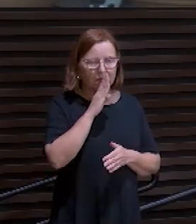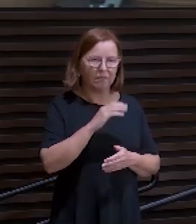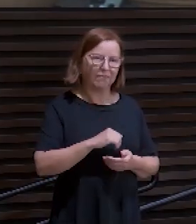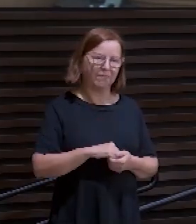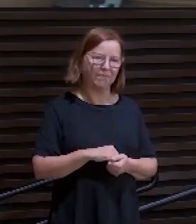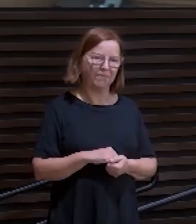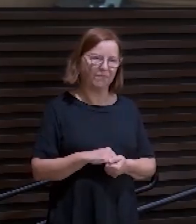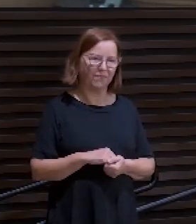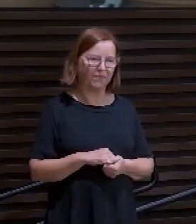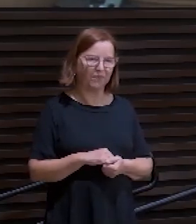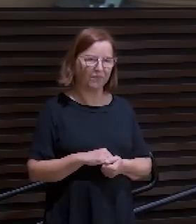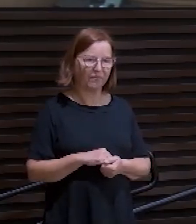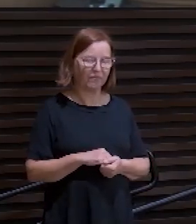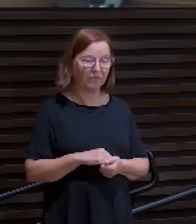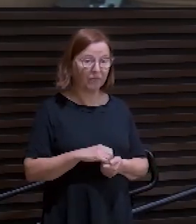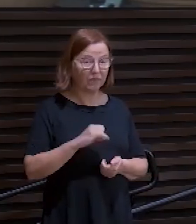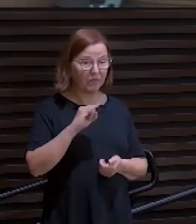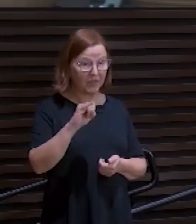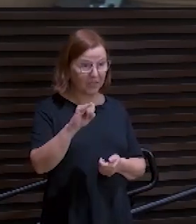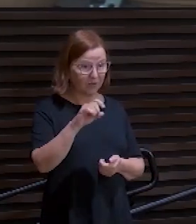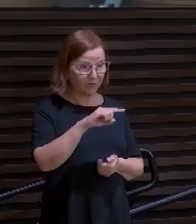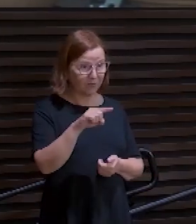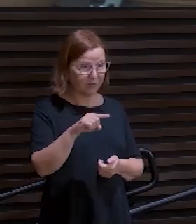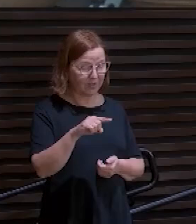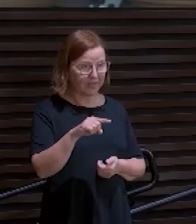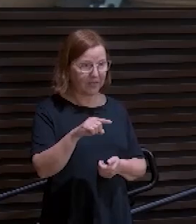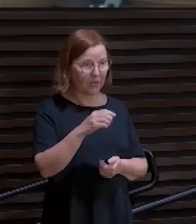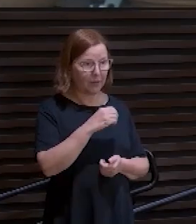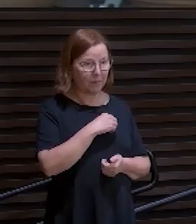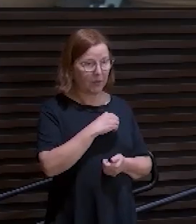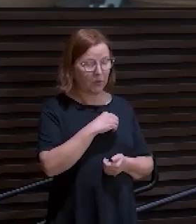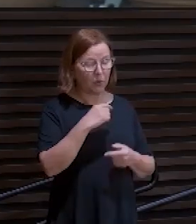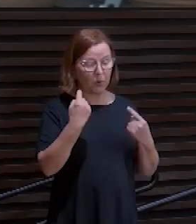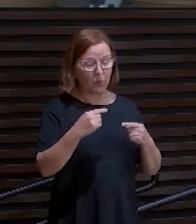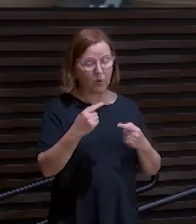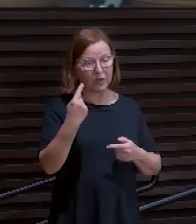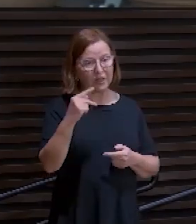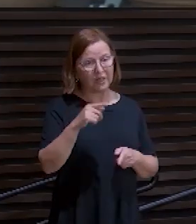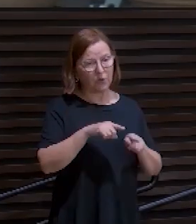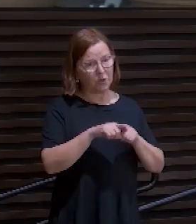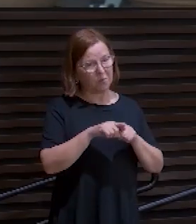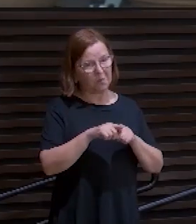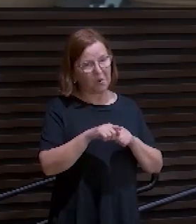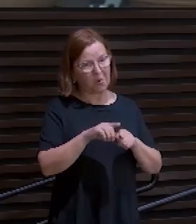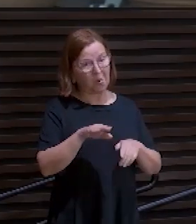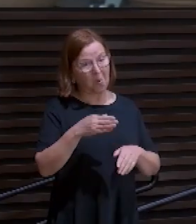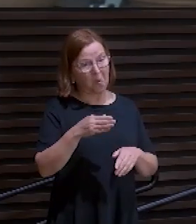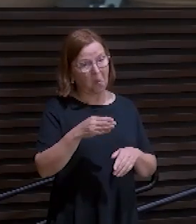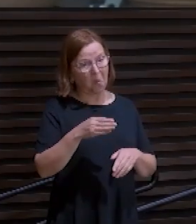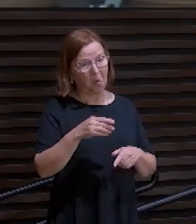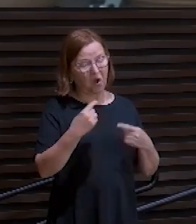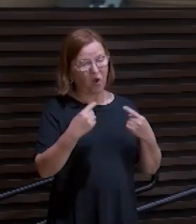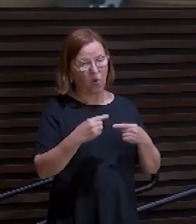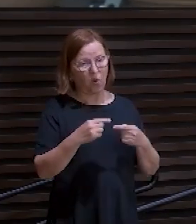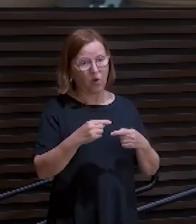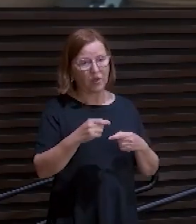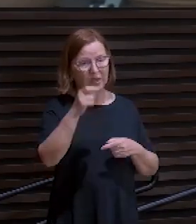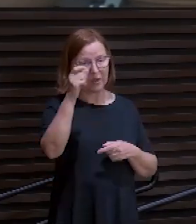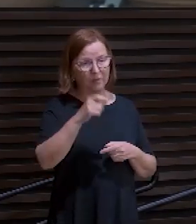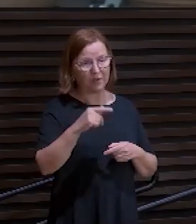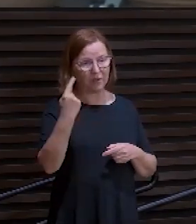Se você foi a pessoa que pecou contra o teu irmão, contra o teu parente, não fala nada, pede só perdão.